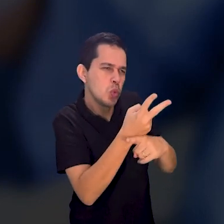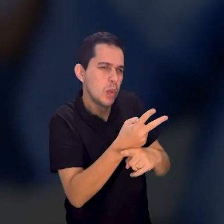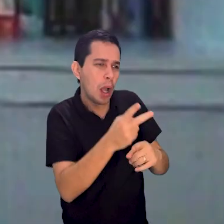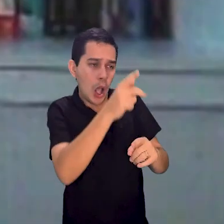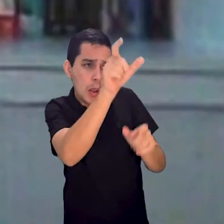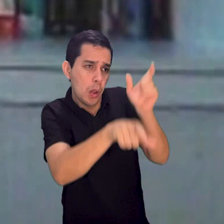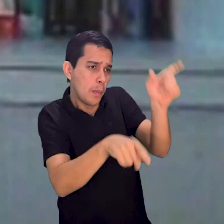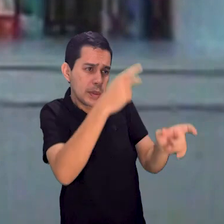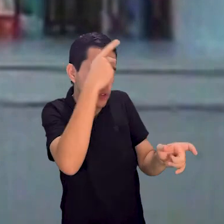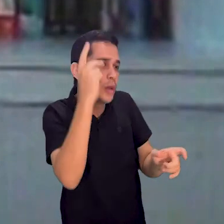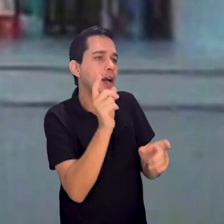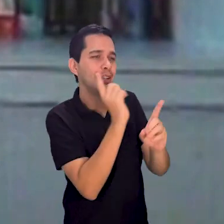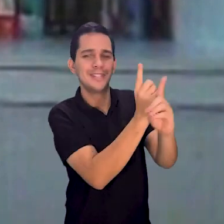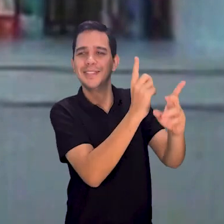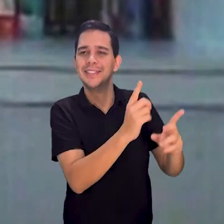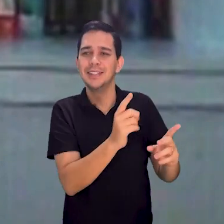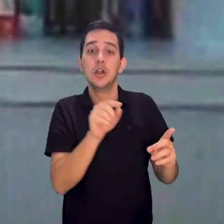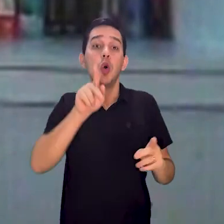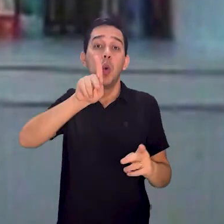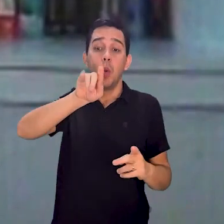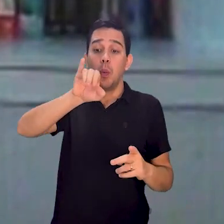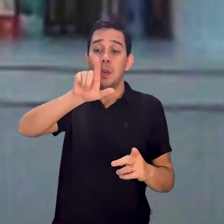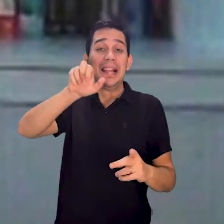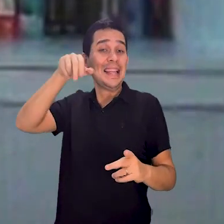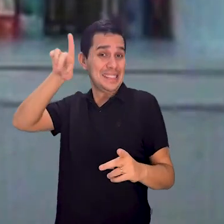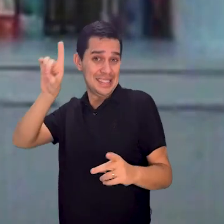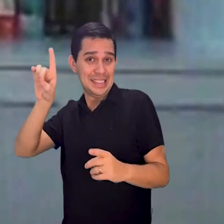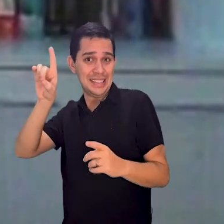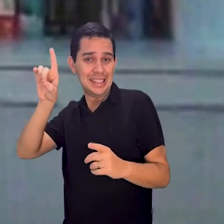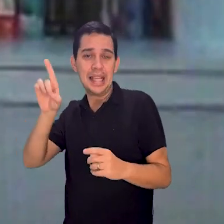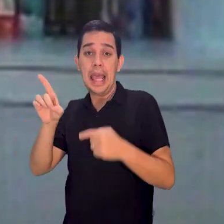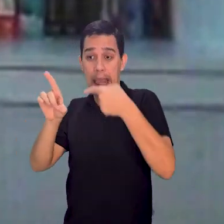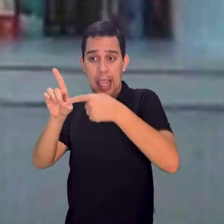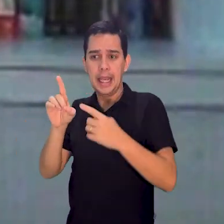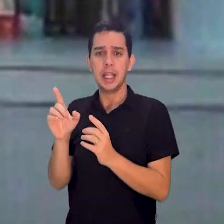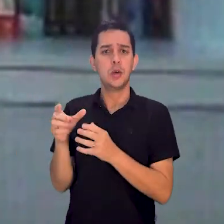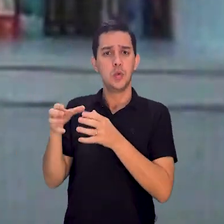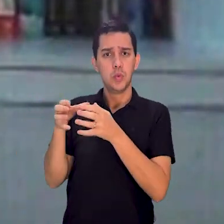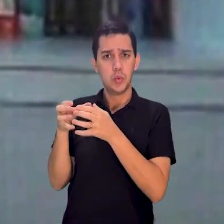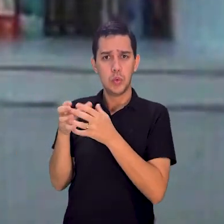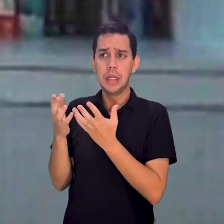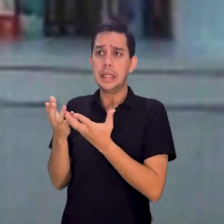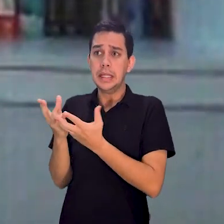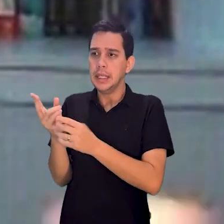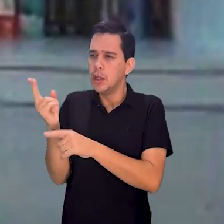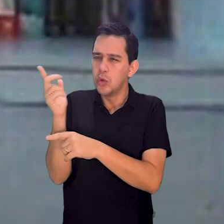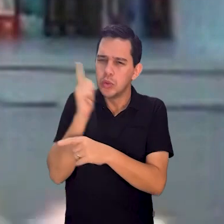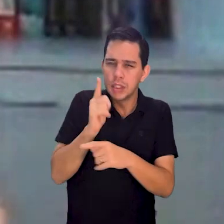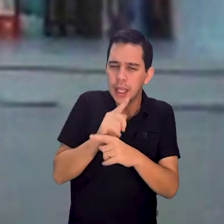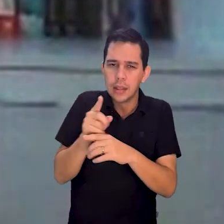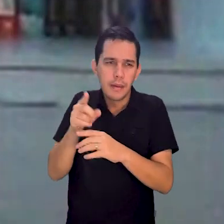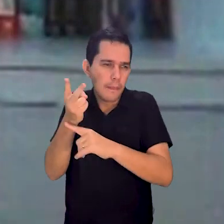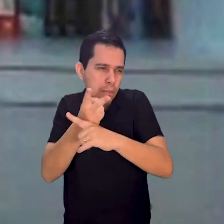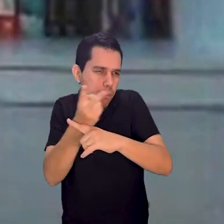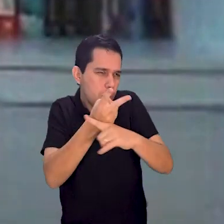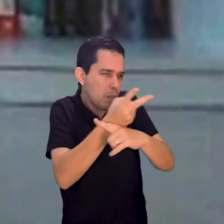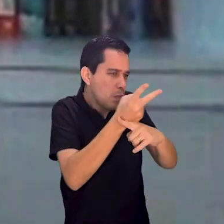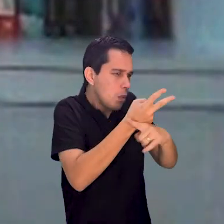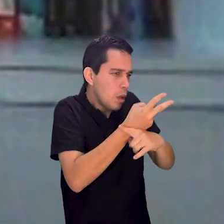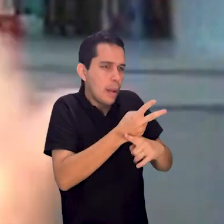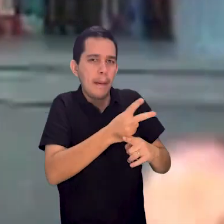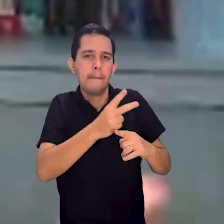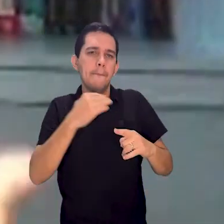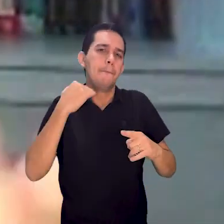localizamos pessoas através do PLID, né, o nosso programa de identificação e localização de pessoas desaparecidas, que trabalha com o cruzamento